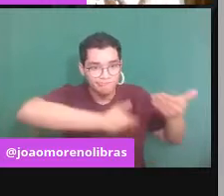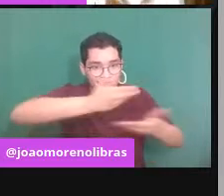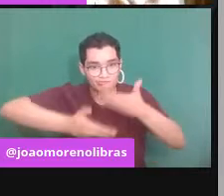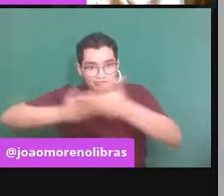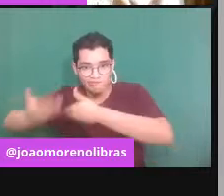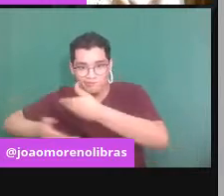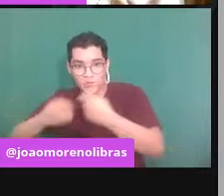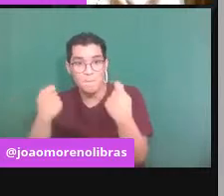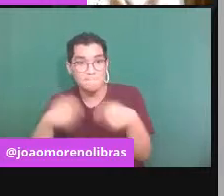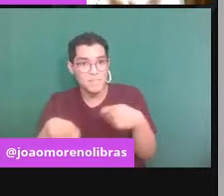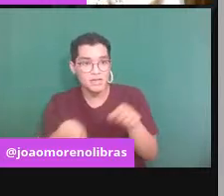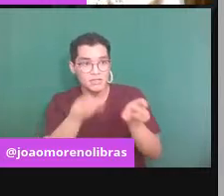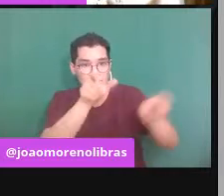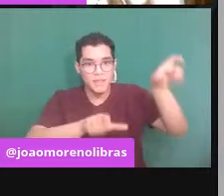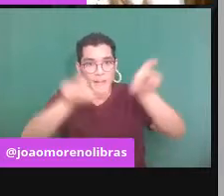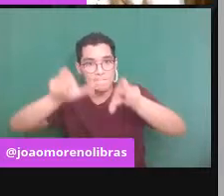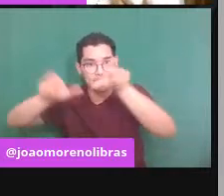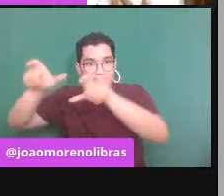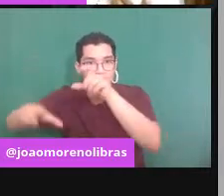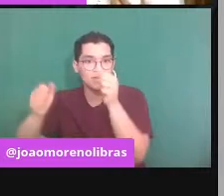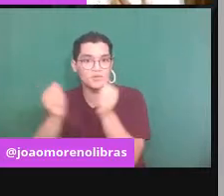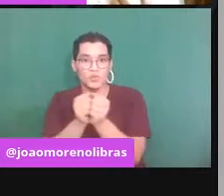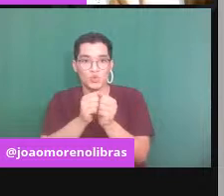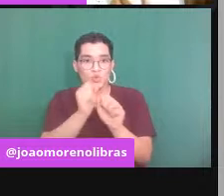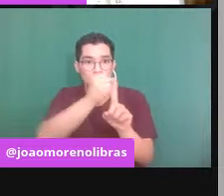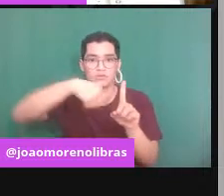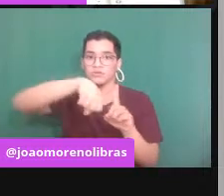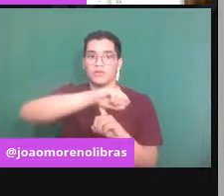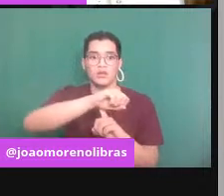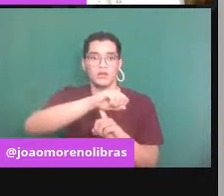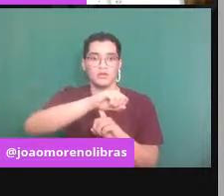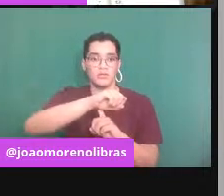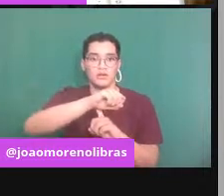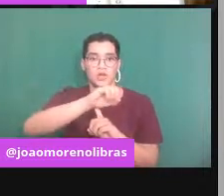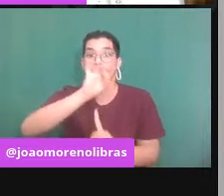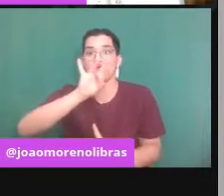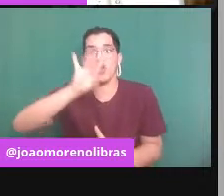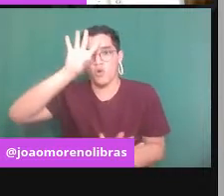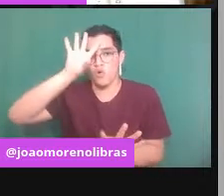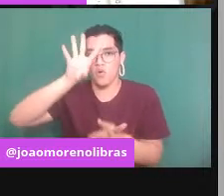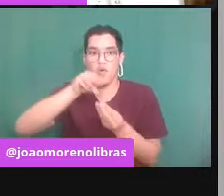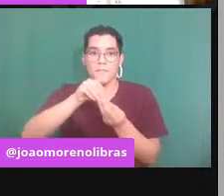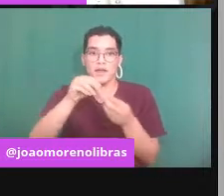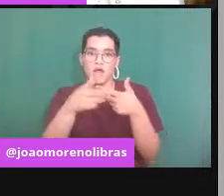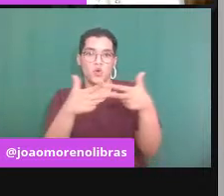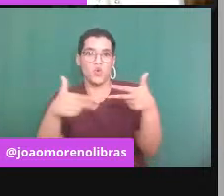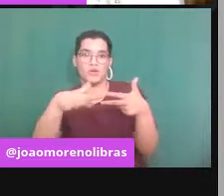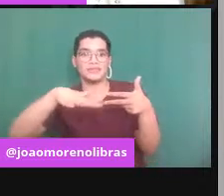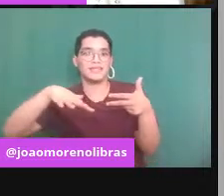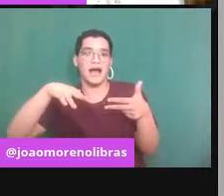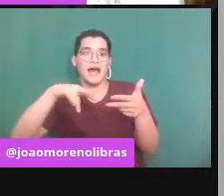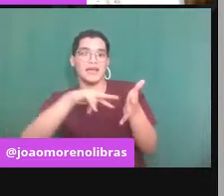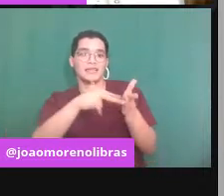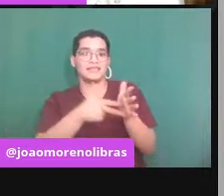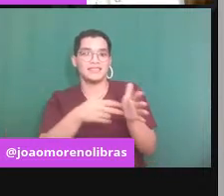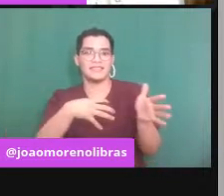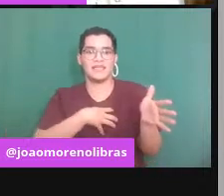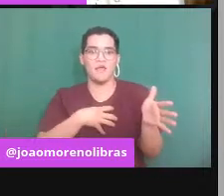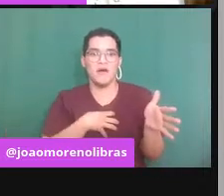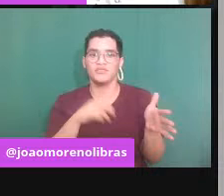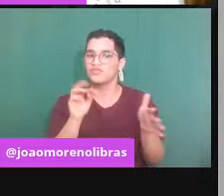interação não apenas a depreensão de conteúdos semânticos em decorrência da ativação de processos, estratégias de